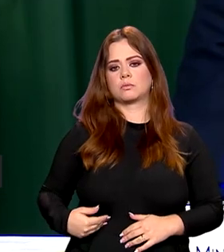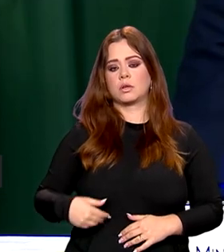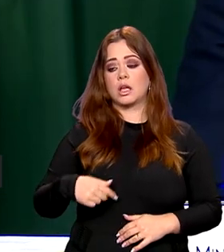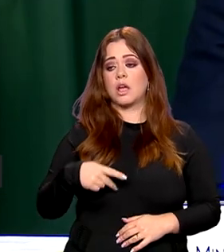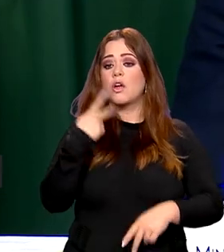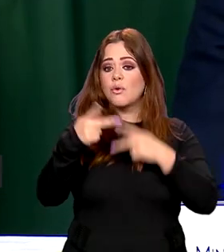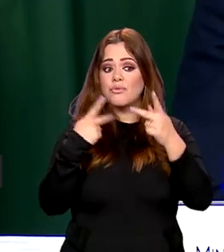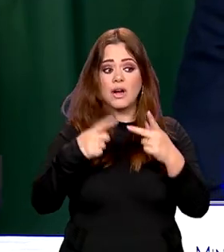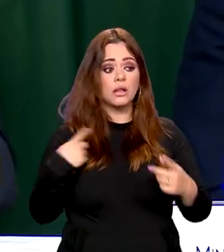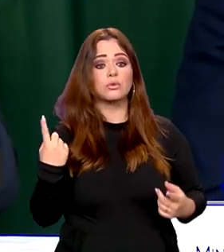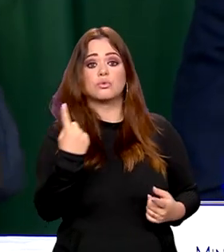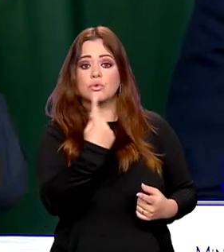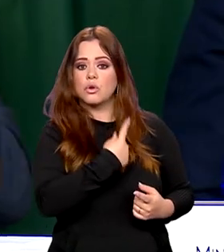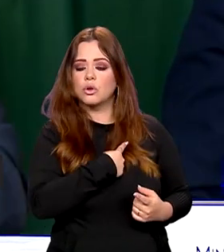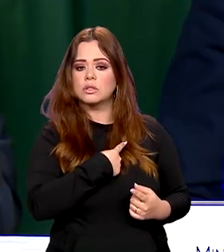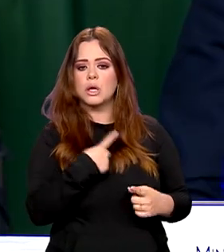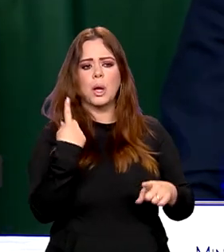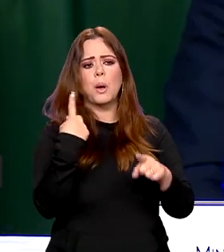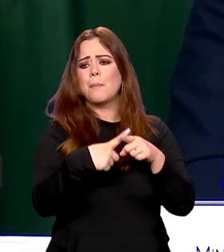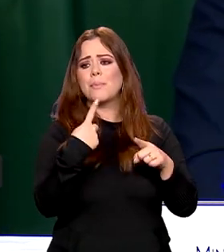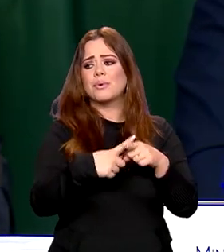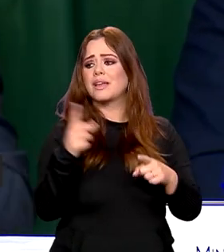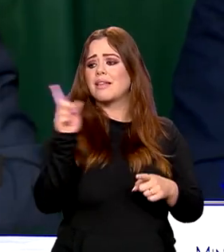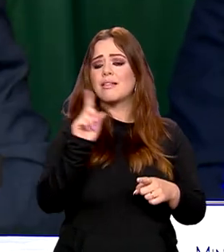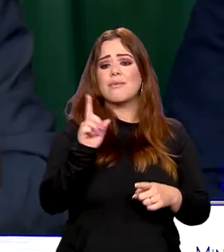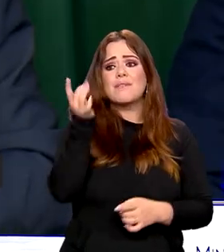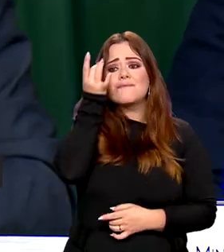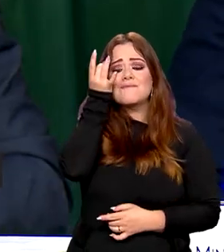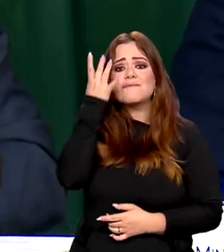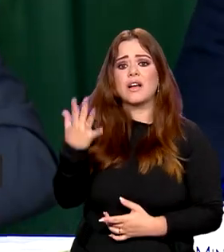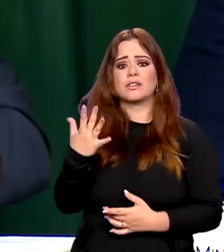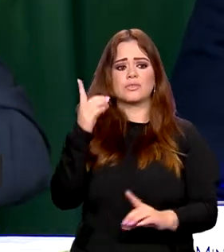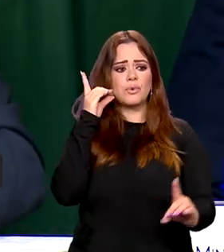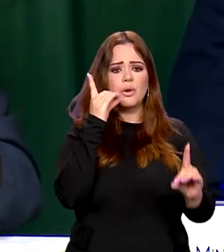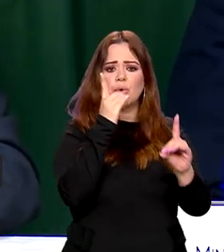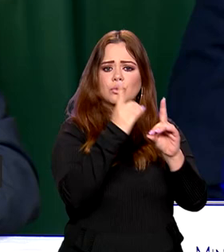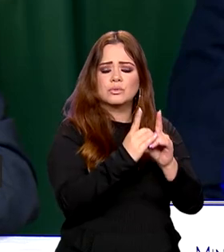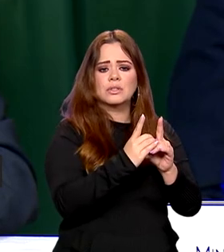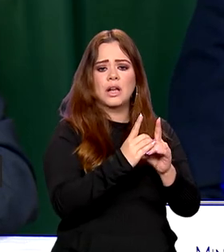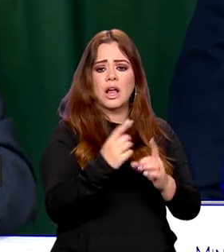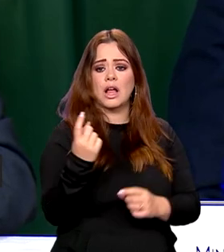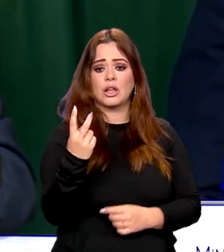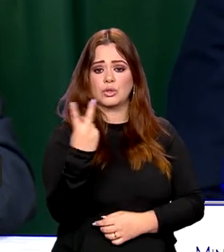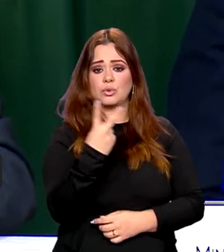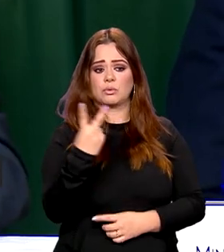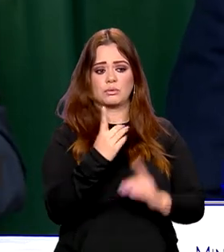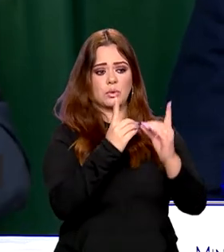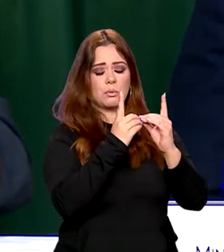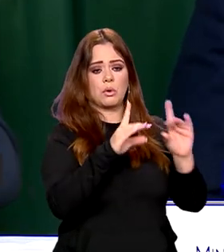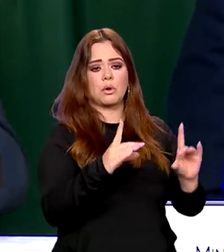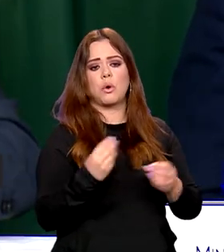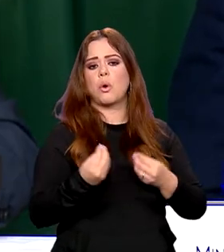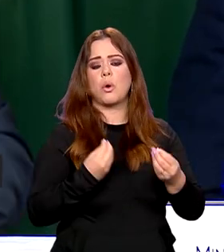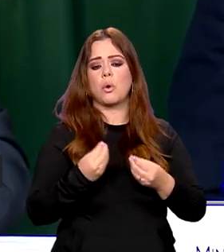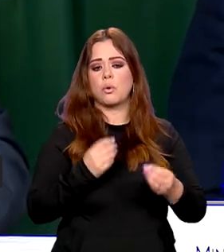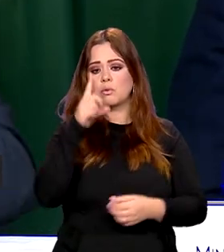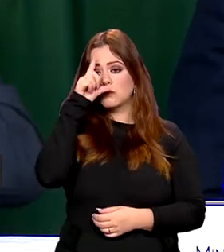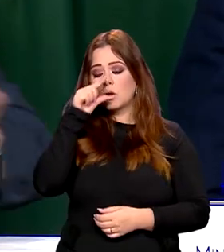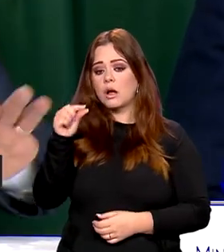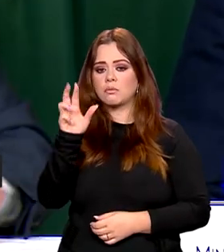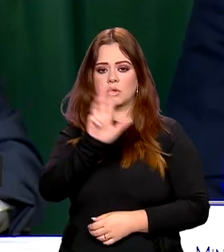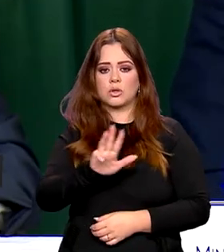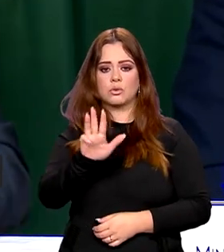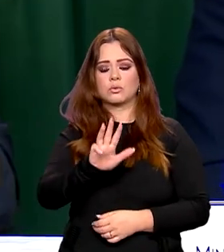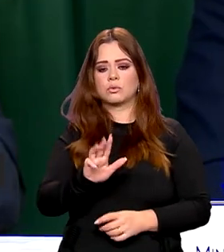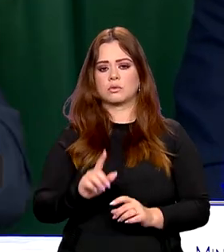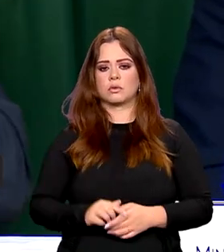nós, porque não é fácil encontrar 2 democratas como Alckmin e Lula, não. Porque a gente não sabe de tudo, a gente